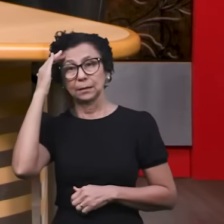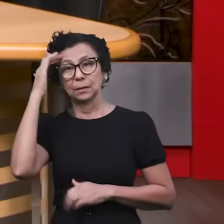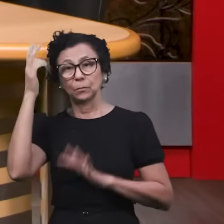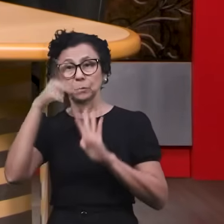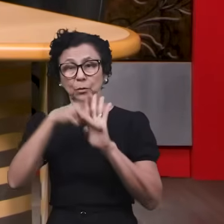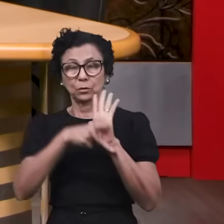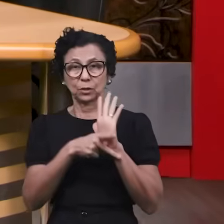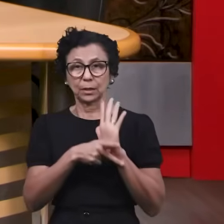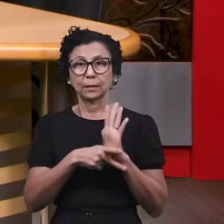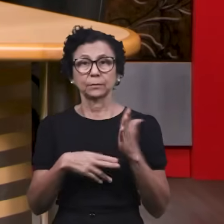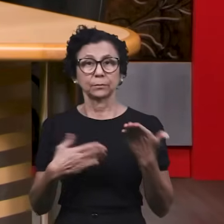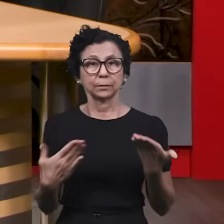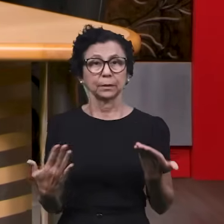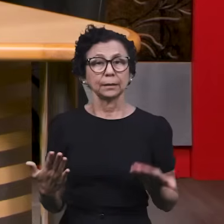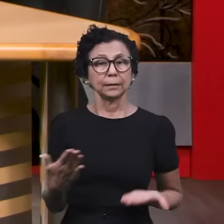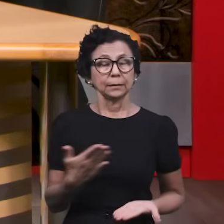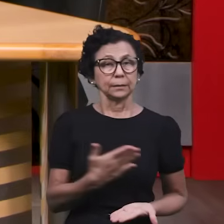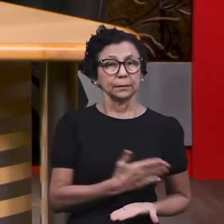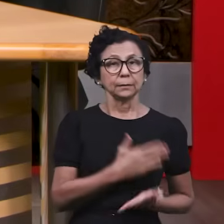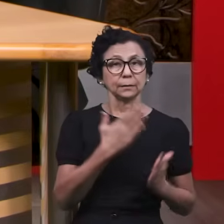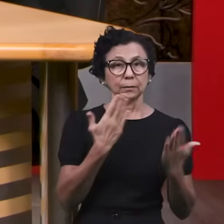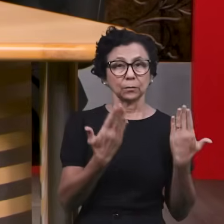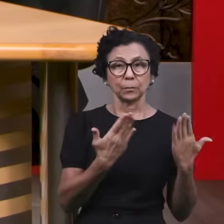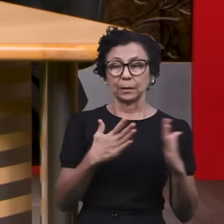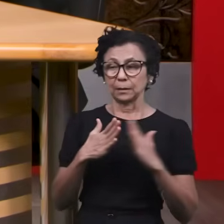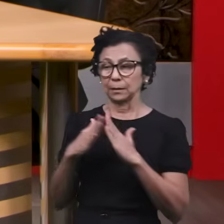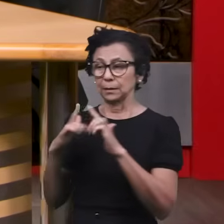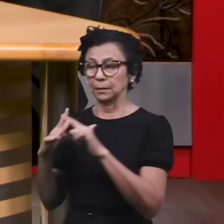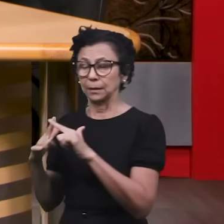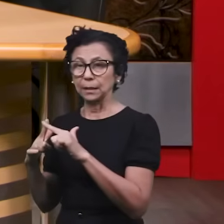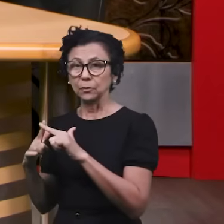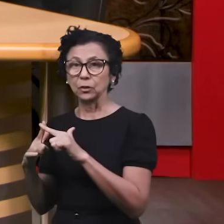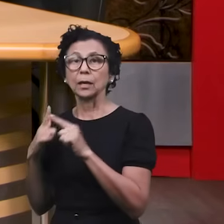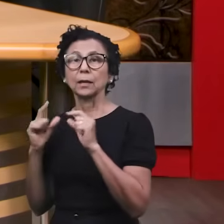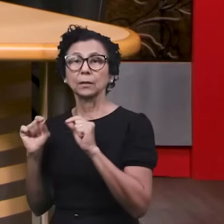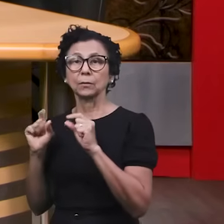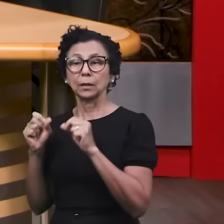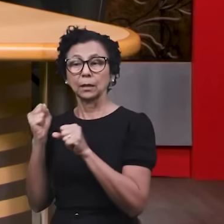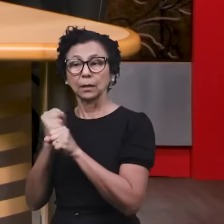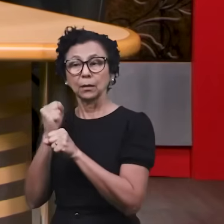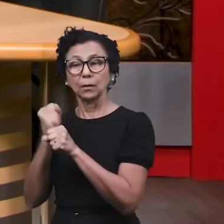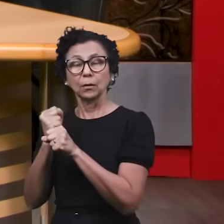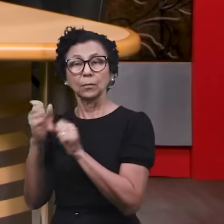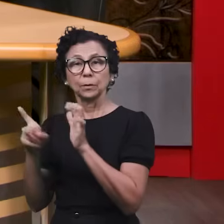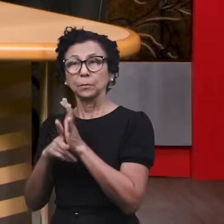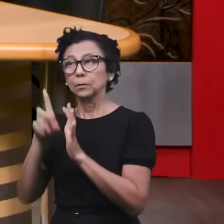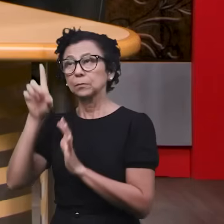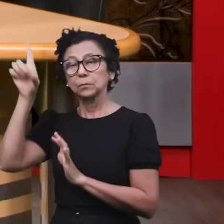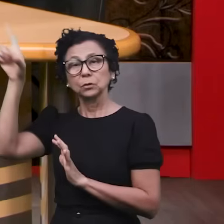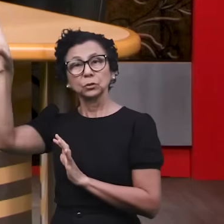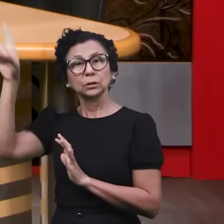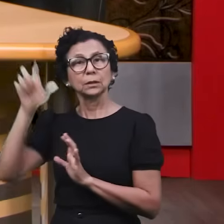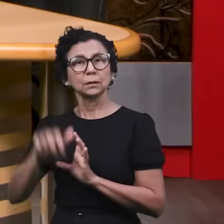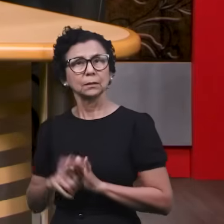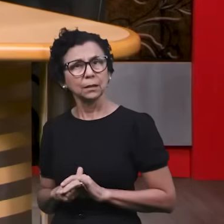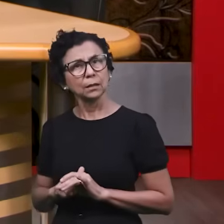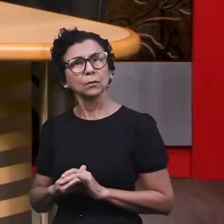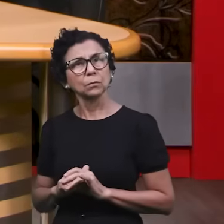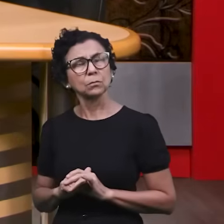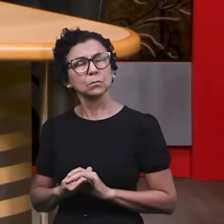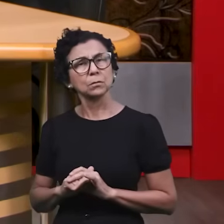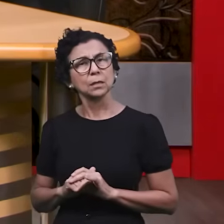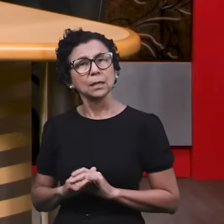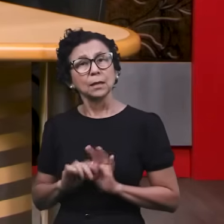Então, a igreja, a obra de Deus é um projeto e que você só pode ler esse projeto se o Espírito